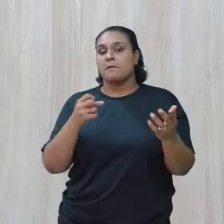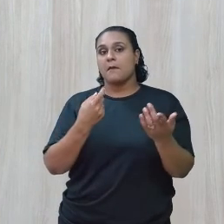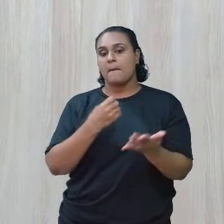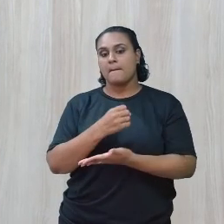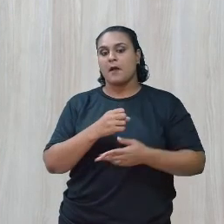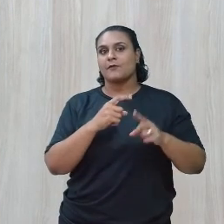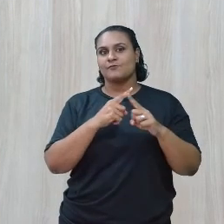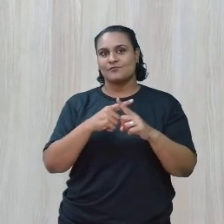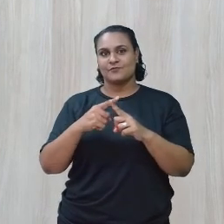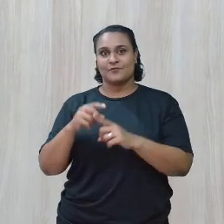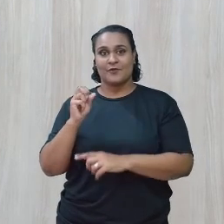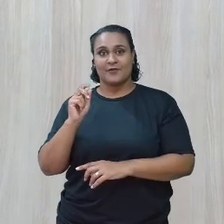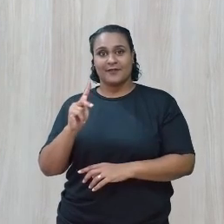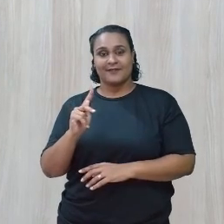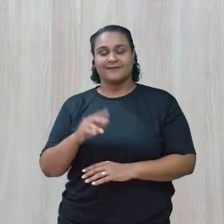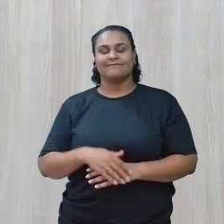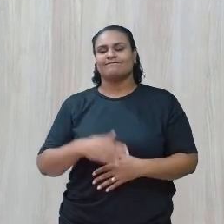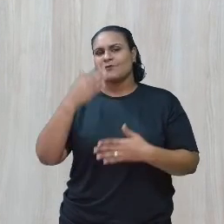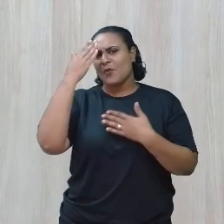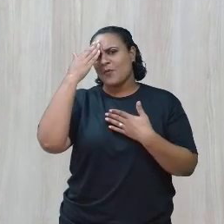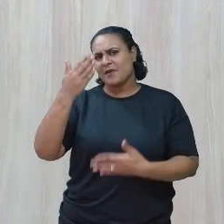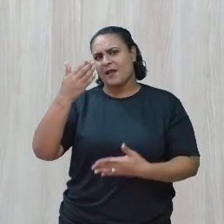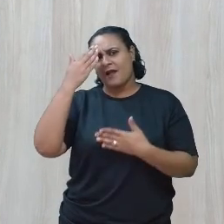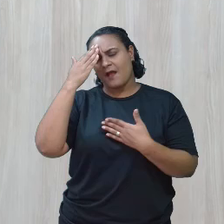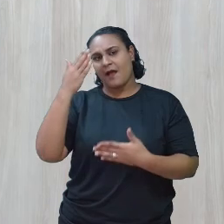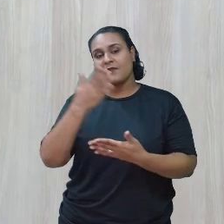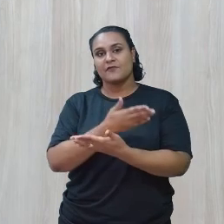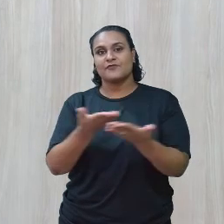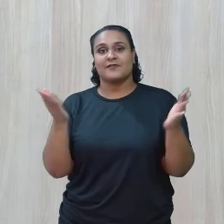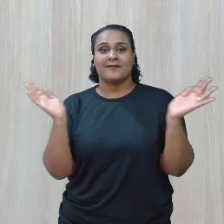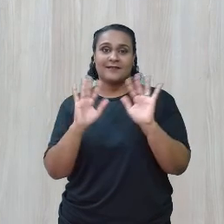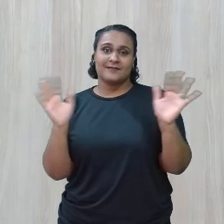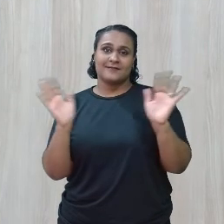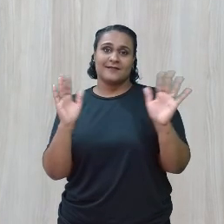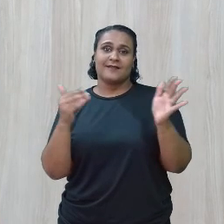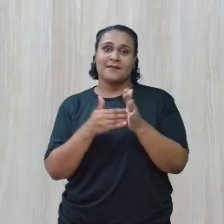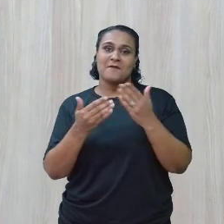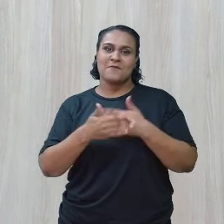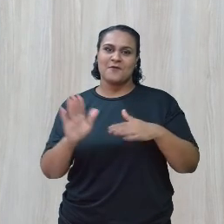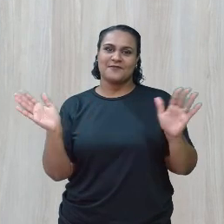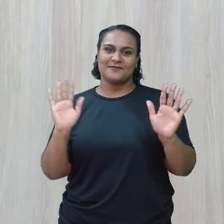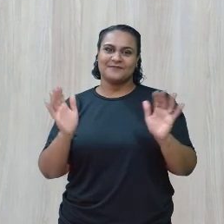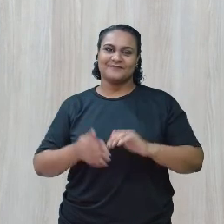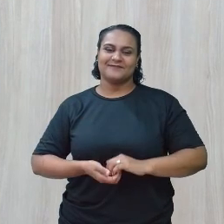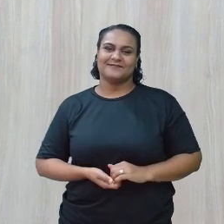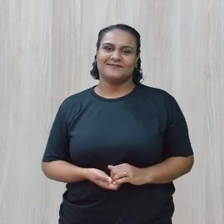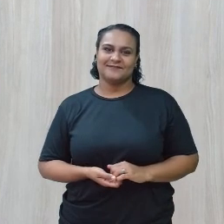multiplicativo, tá certo? Muitíssimo obrigado para vocês, tchau, tchau e até a próxima.